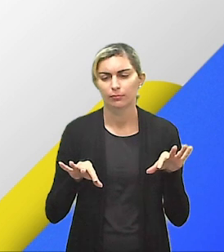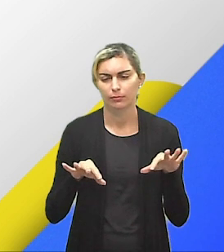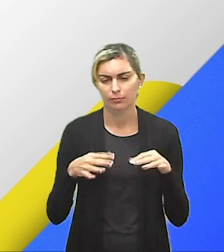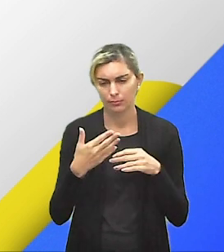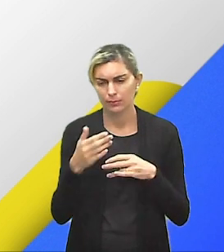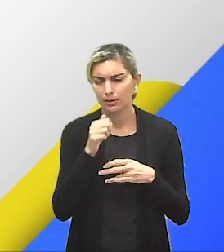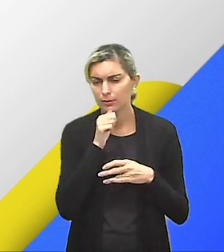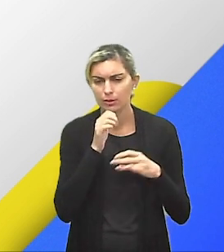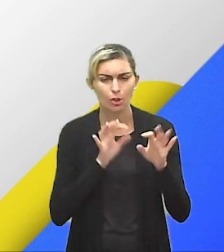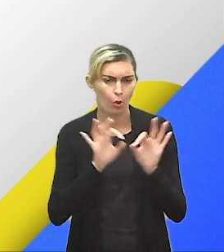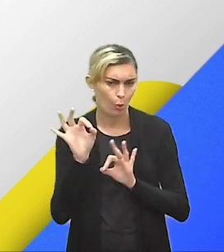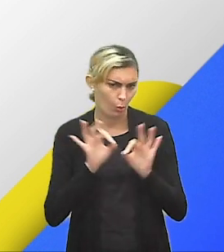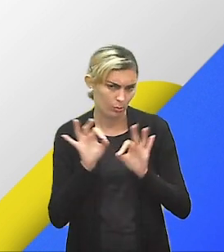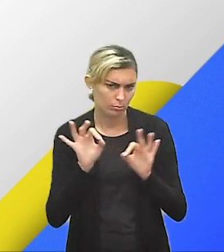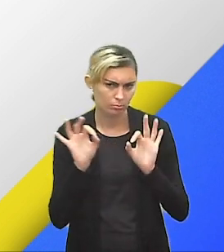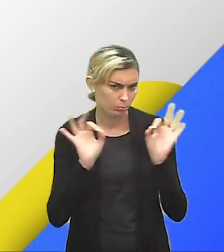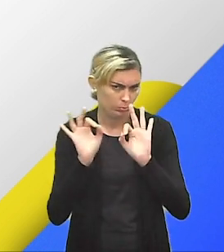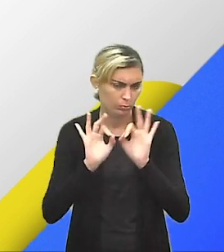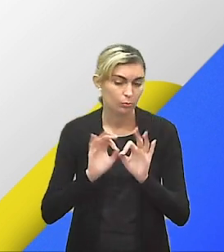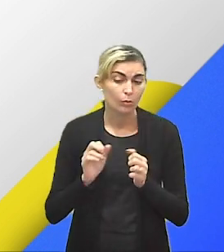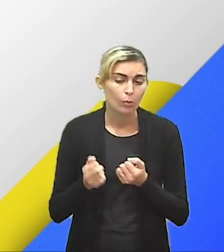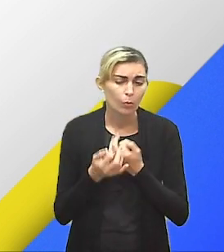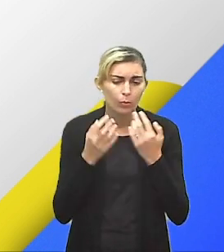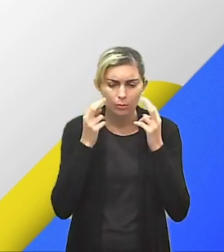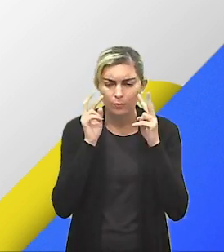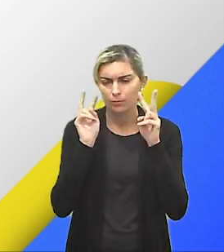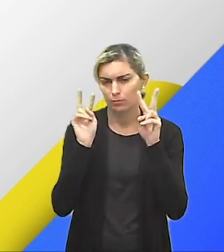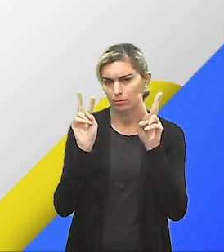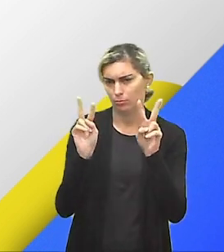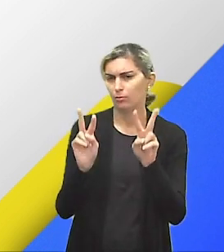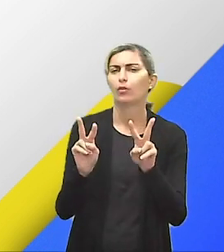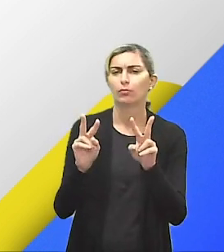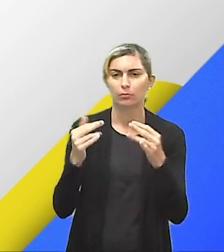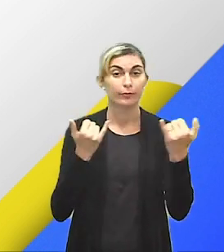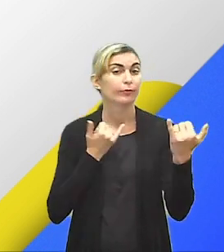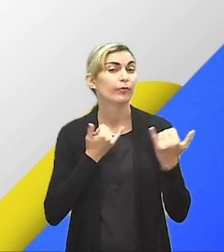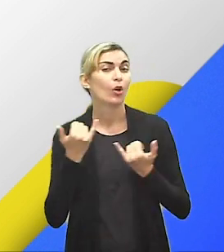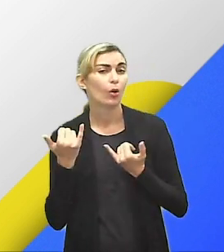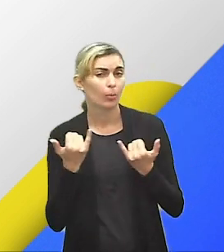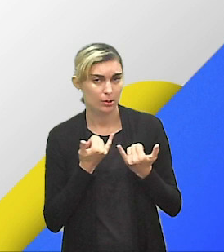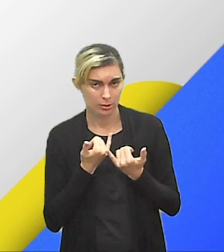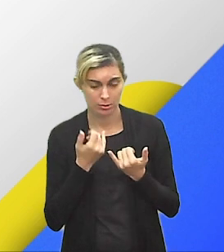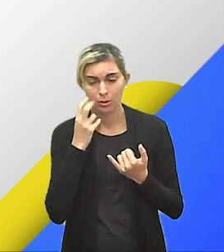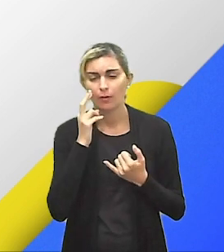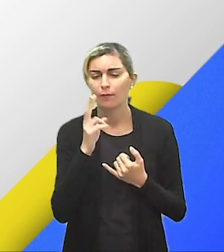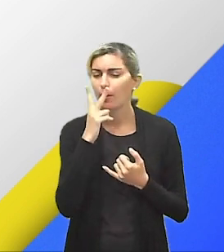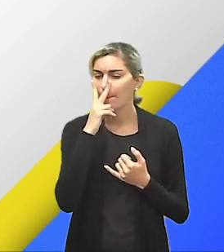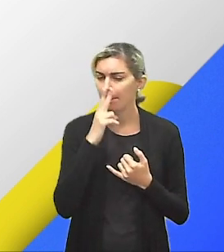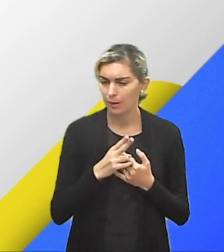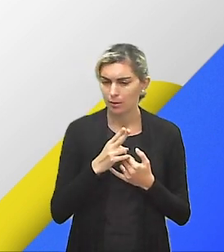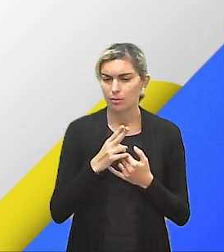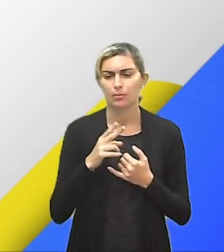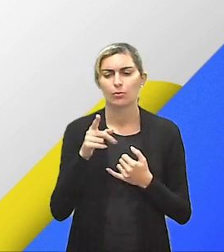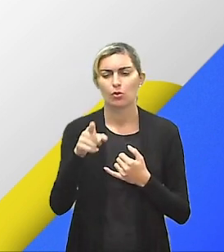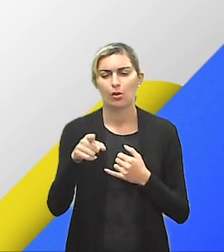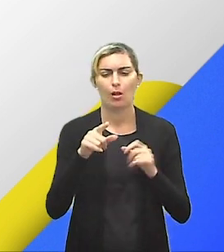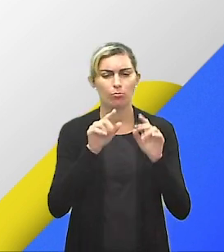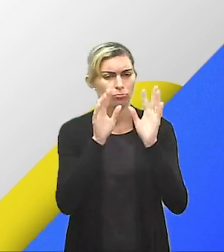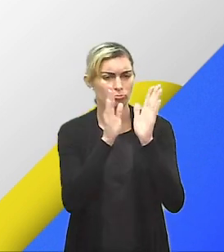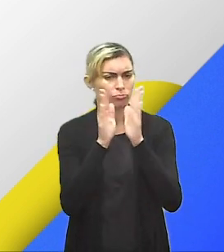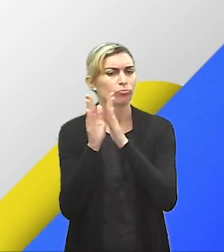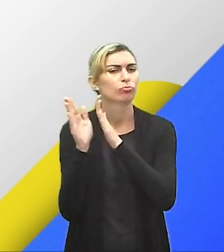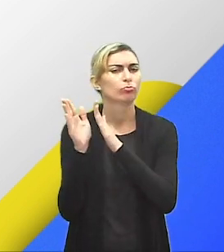sem organização alguma. Quando você observa para informação, você vê esses mesmos pontos